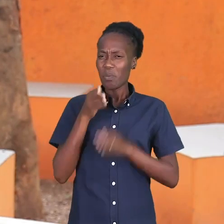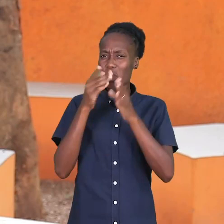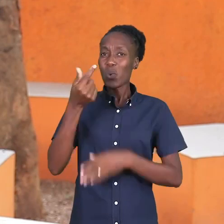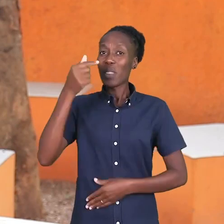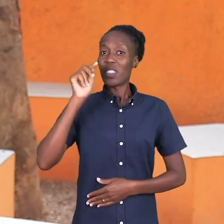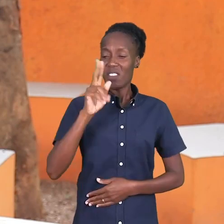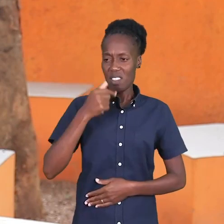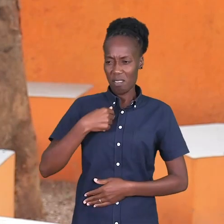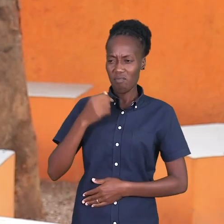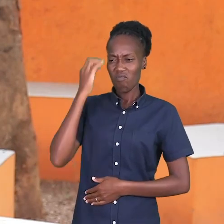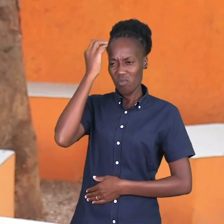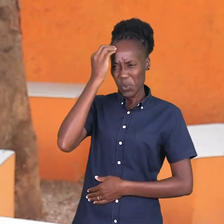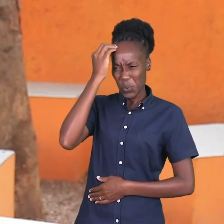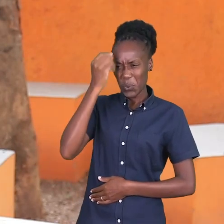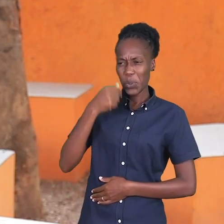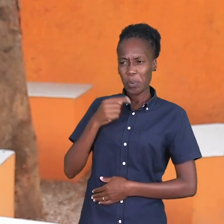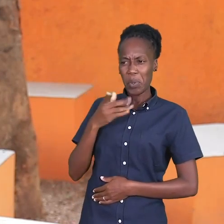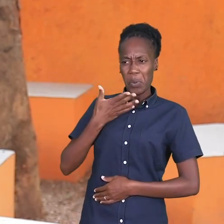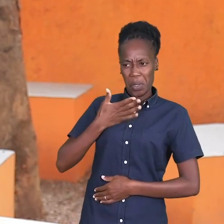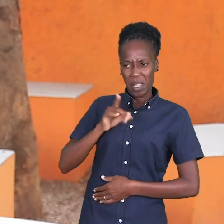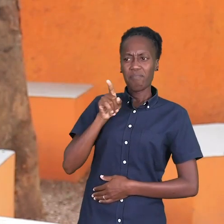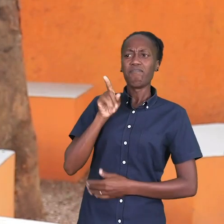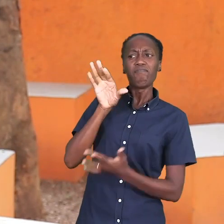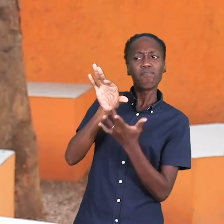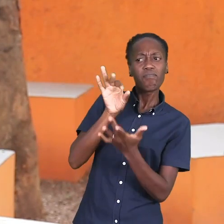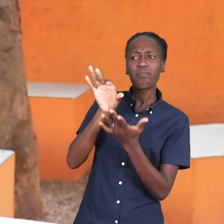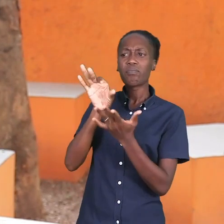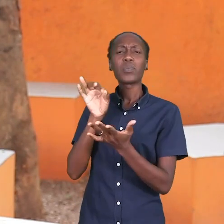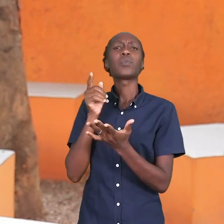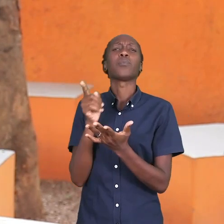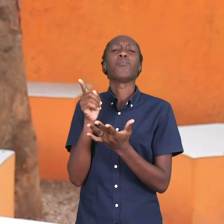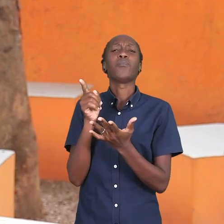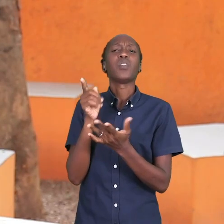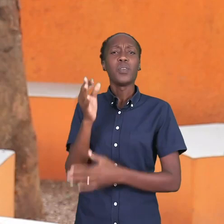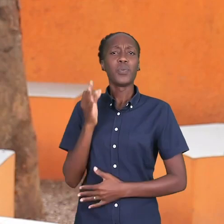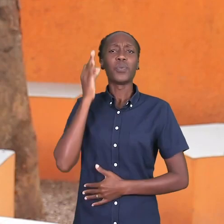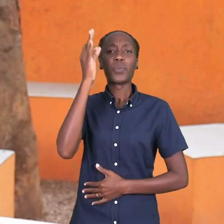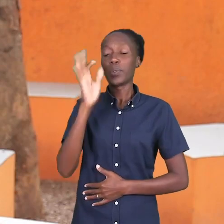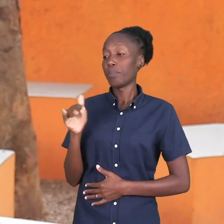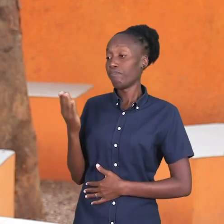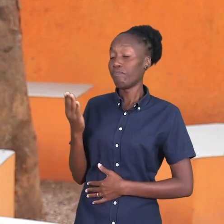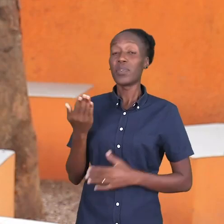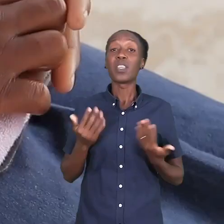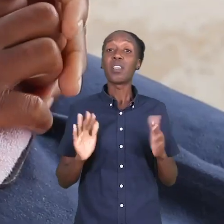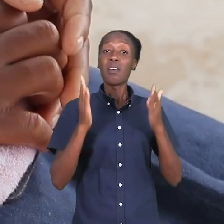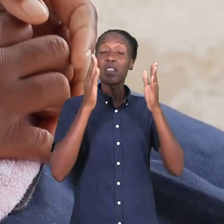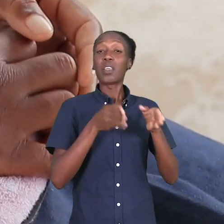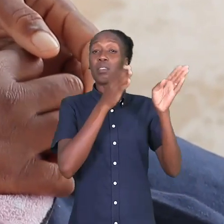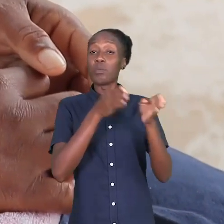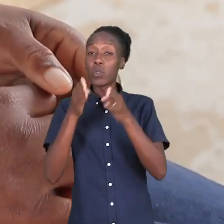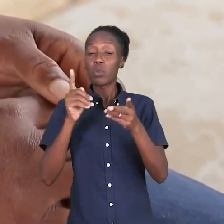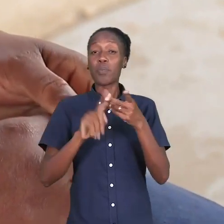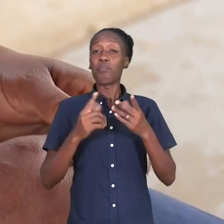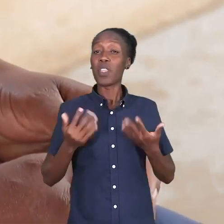essas pessoas, às vezes na televisão, eu também quero ser isto, quero ser alguém na vida. Na